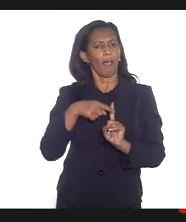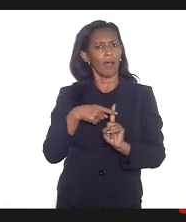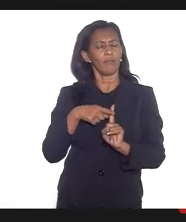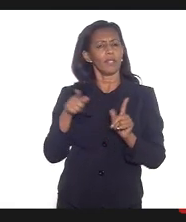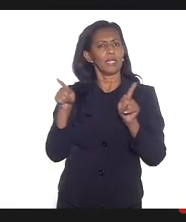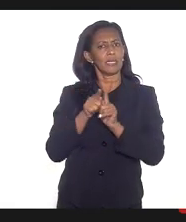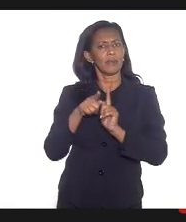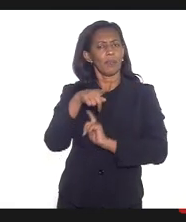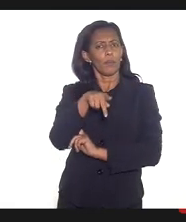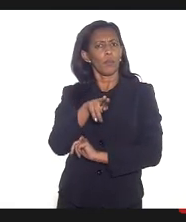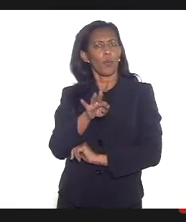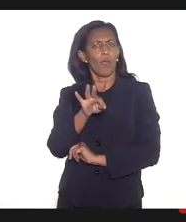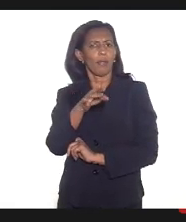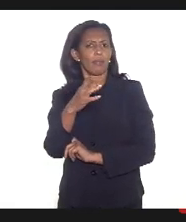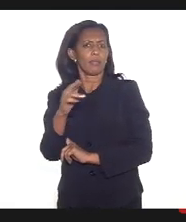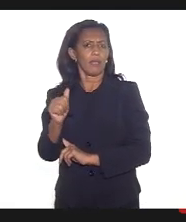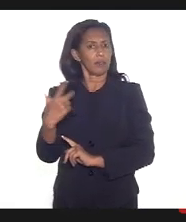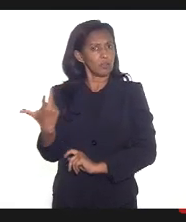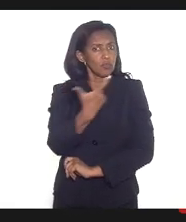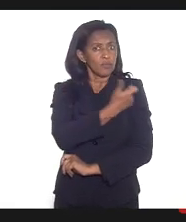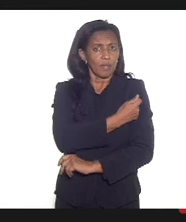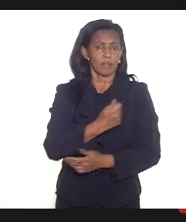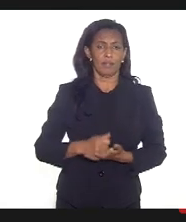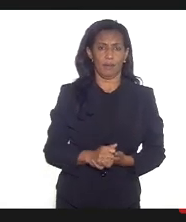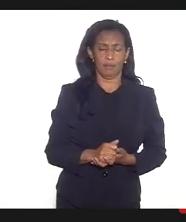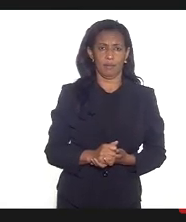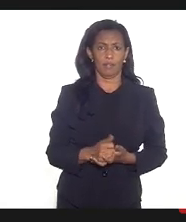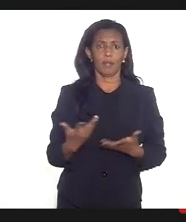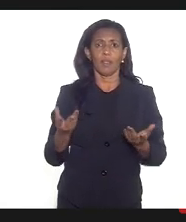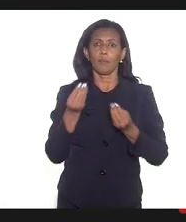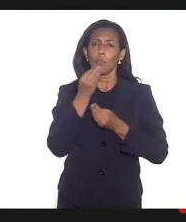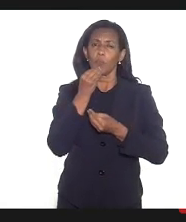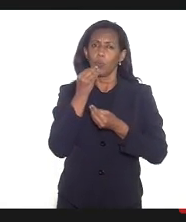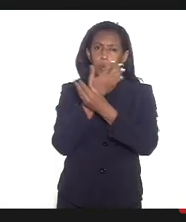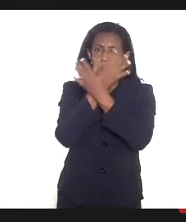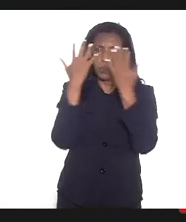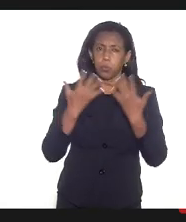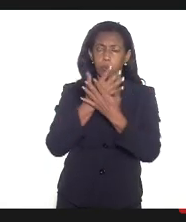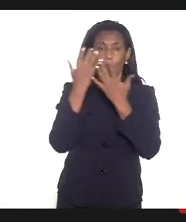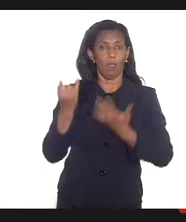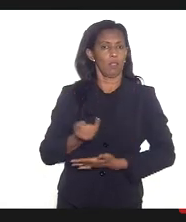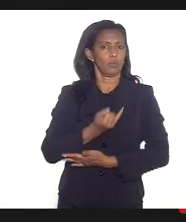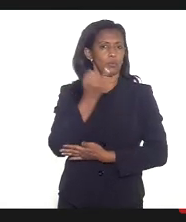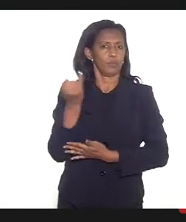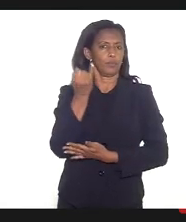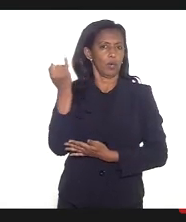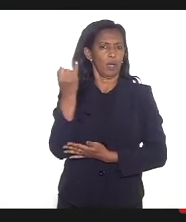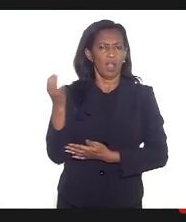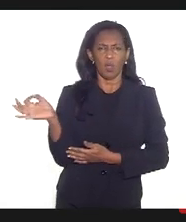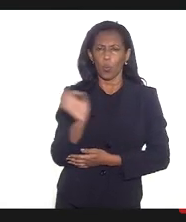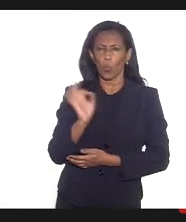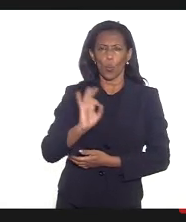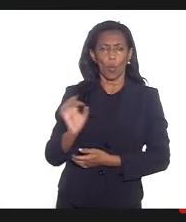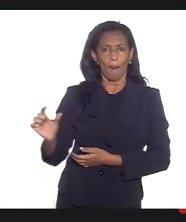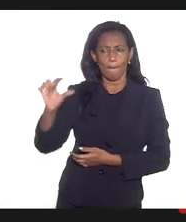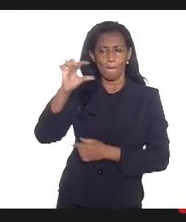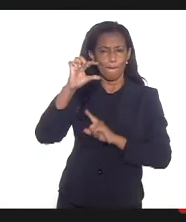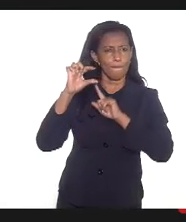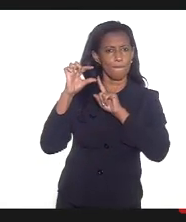puérperas sejam assinadas e questionamentos a transparência é fundamental nenhuma bula na